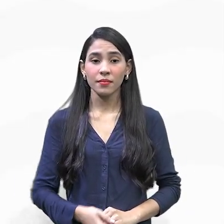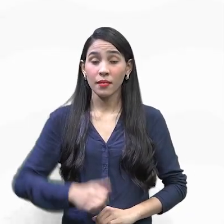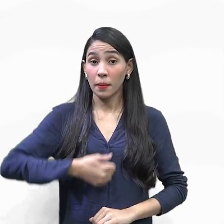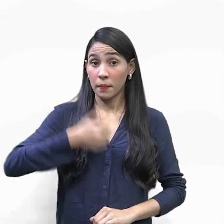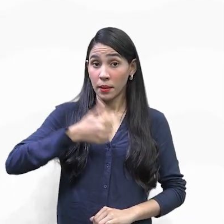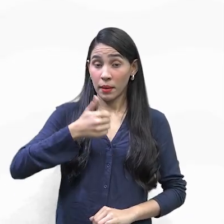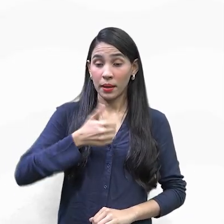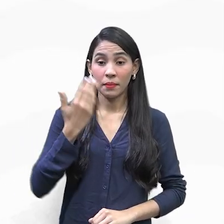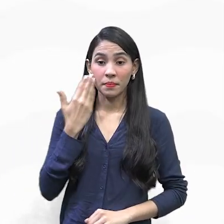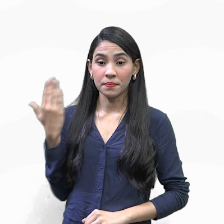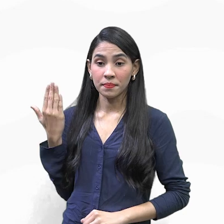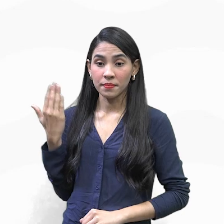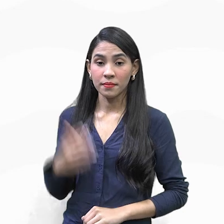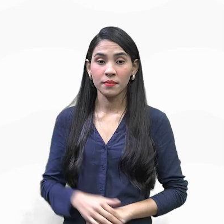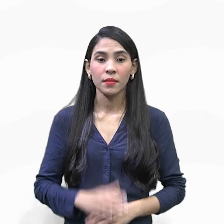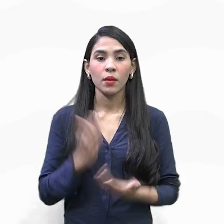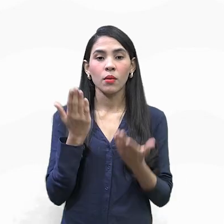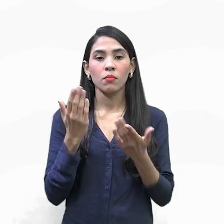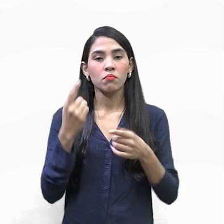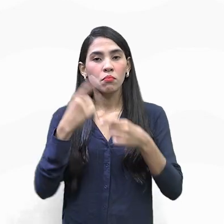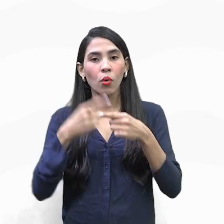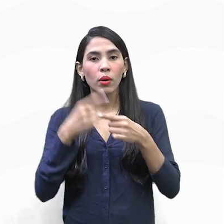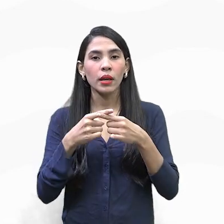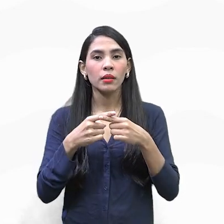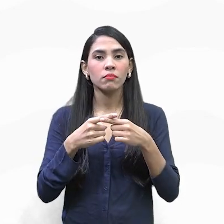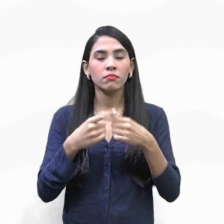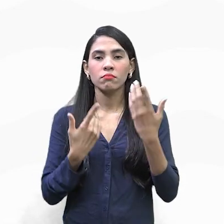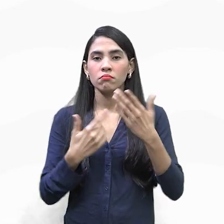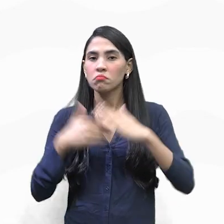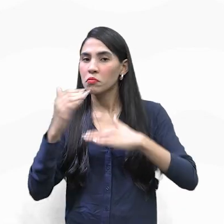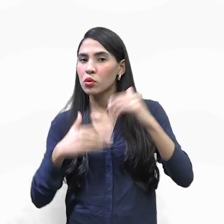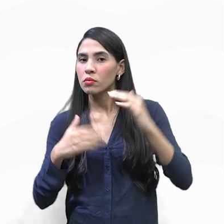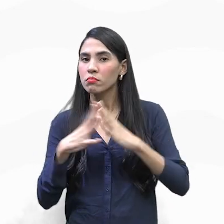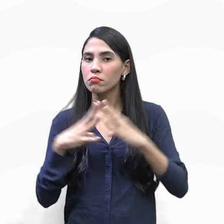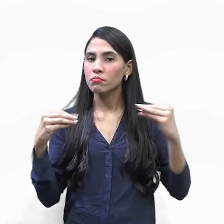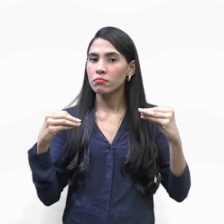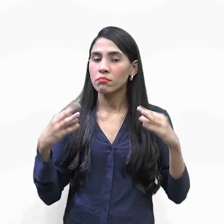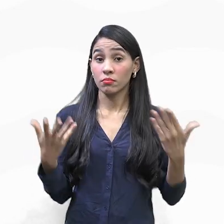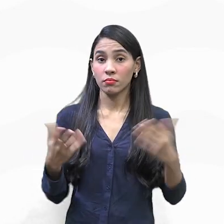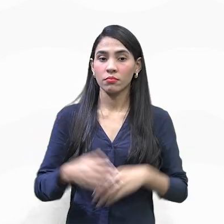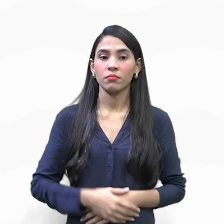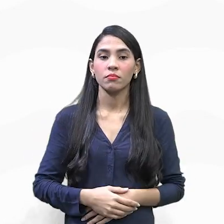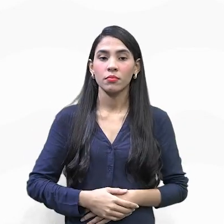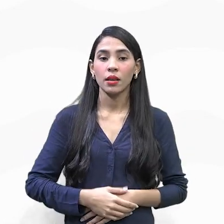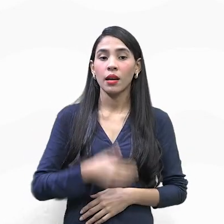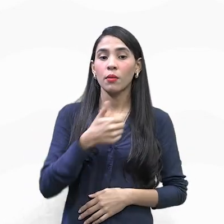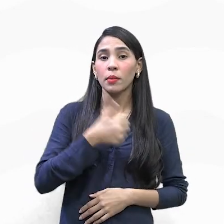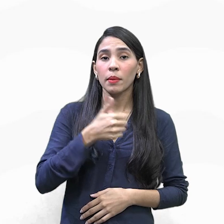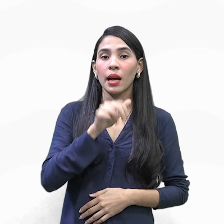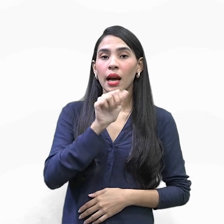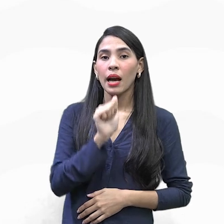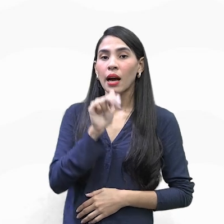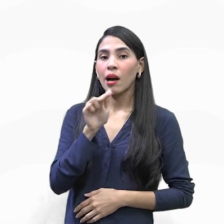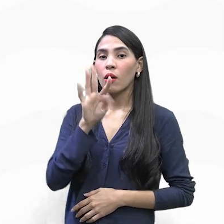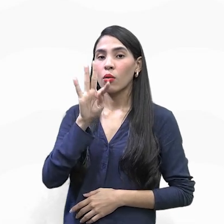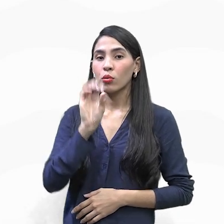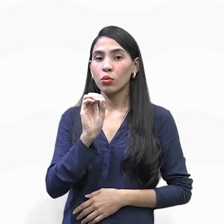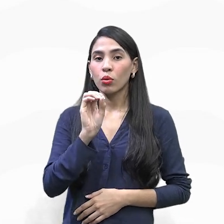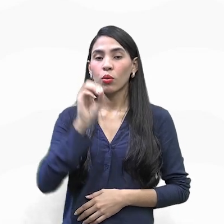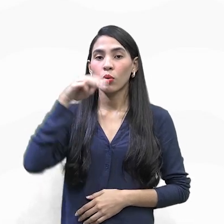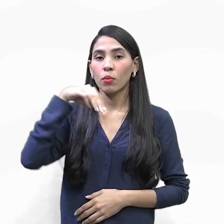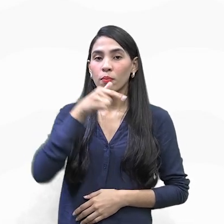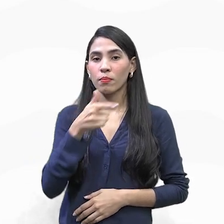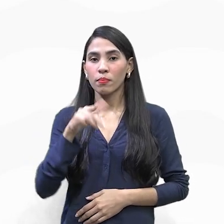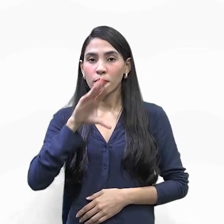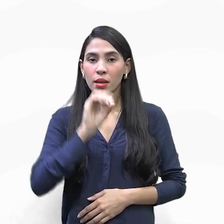Primeiro aí, não é? Porque algumas profissões desaparecem. Aí nós vemos aí automação, quando já passa ali